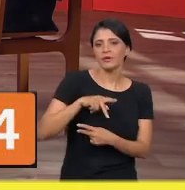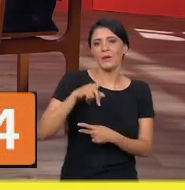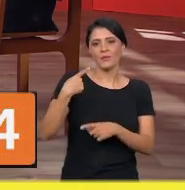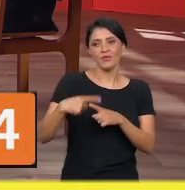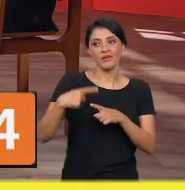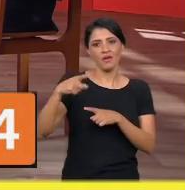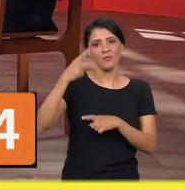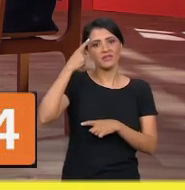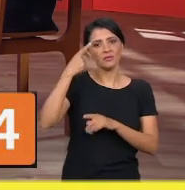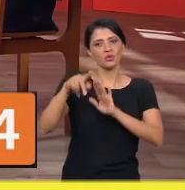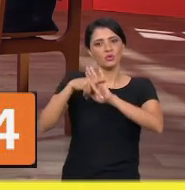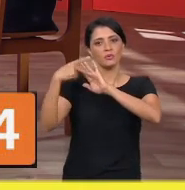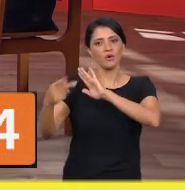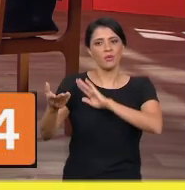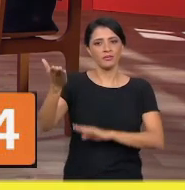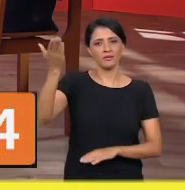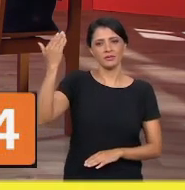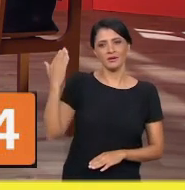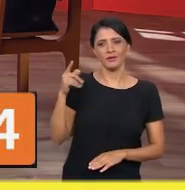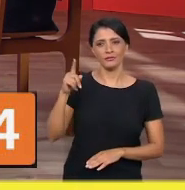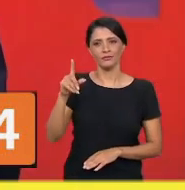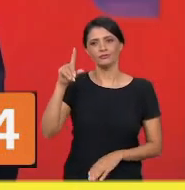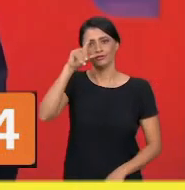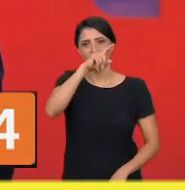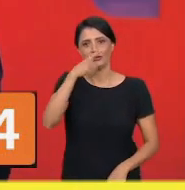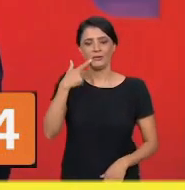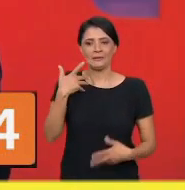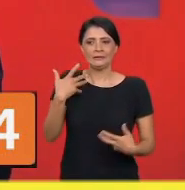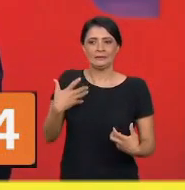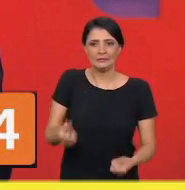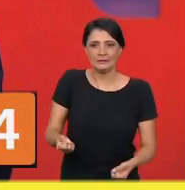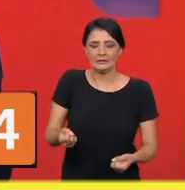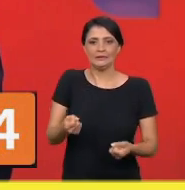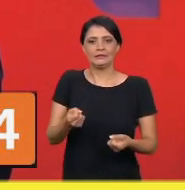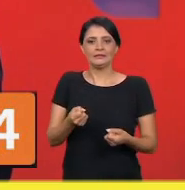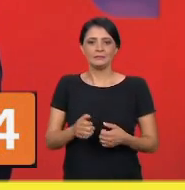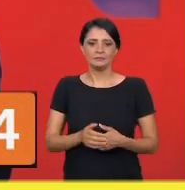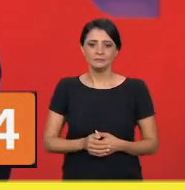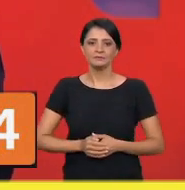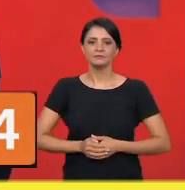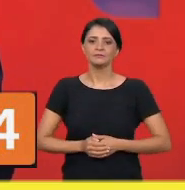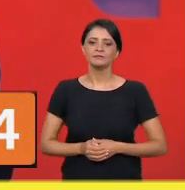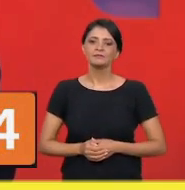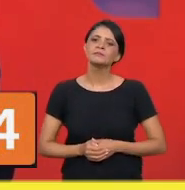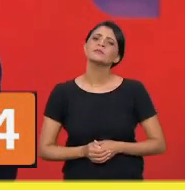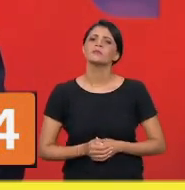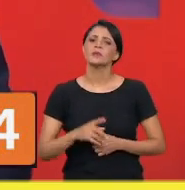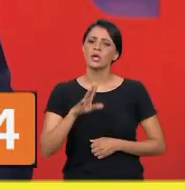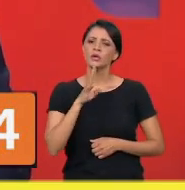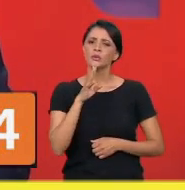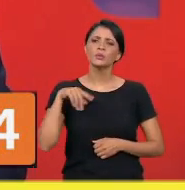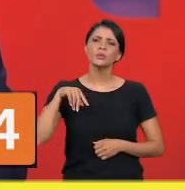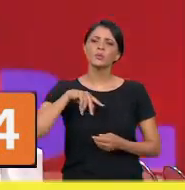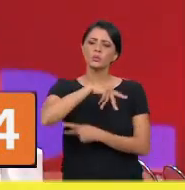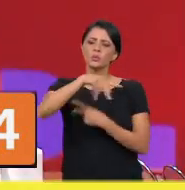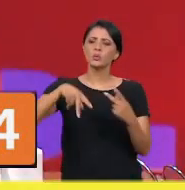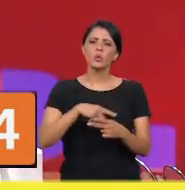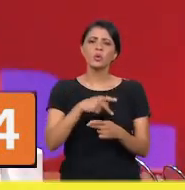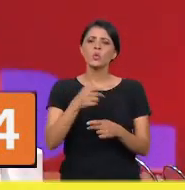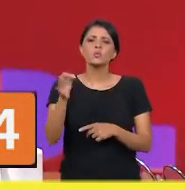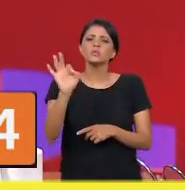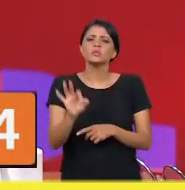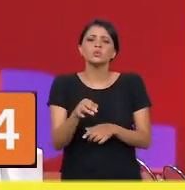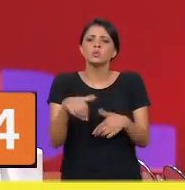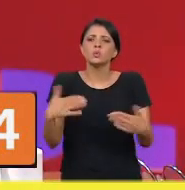da época. Foi difícil para ele abrir mão disso. Quanto que a gente conhece do nosso universo hoje? Quantos por cento a gente conhece do... Hoje